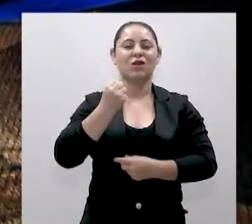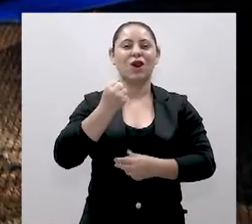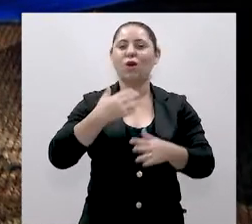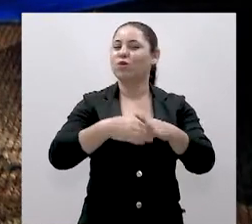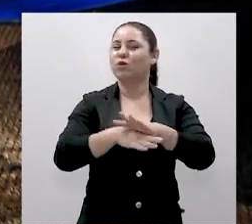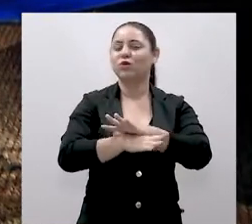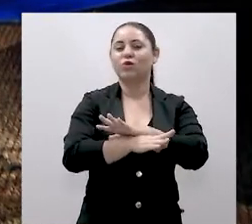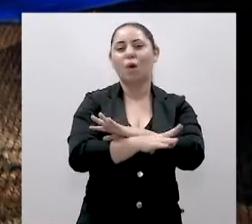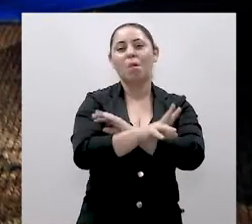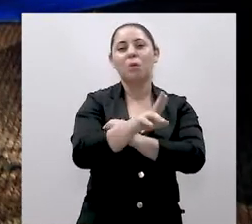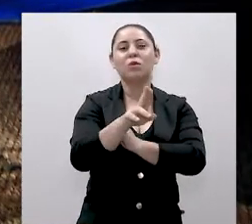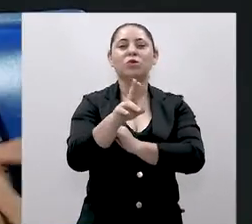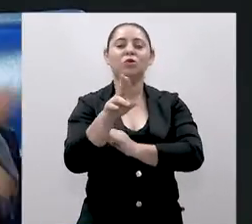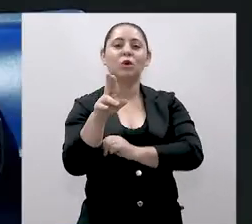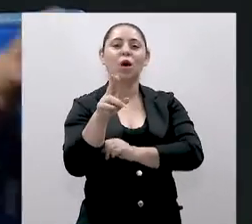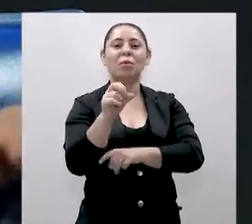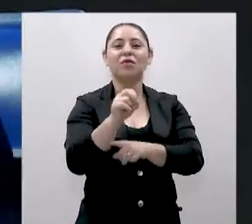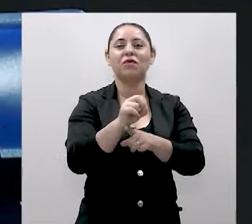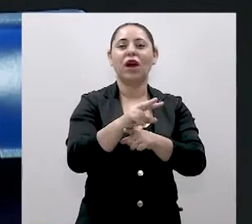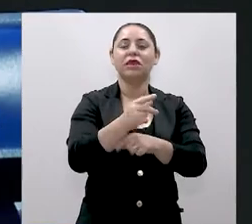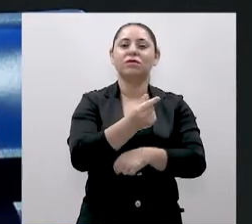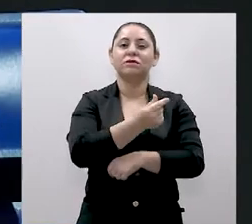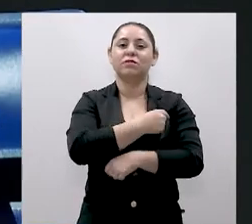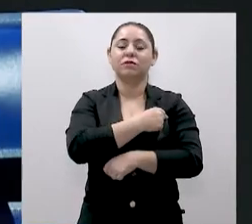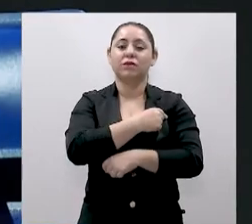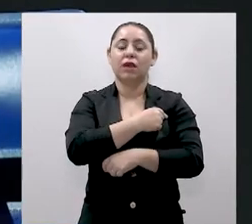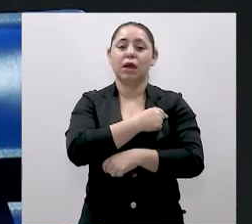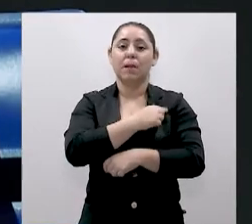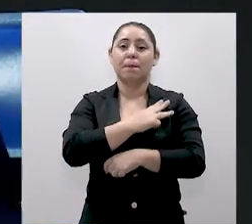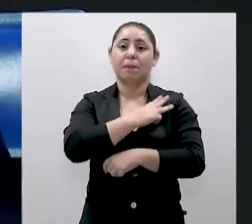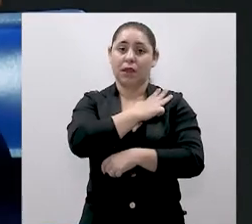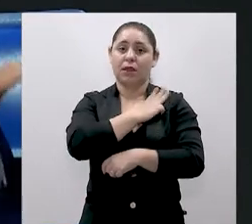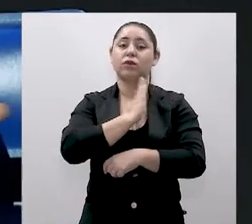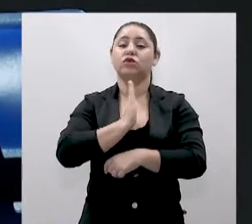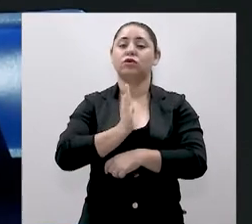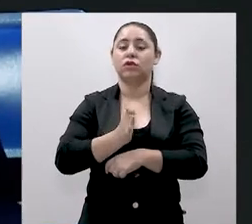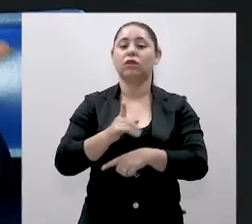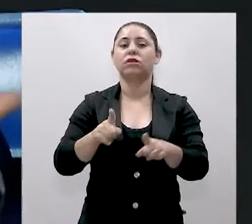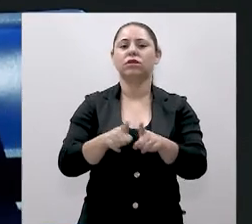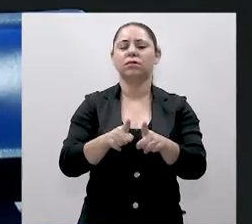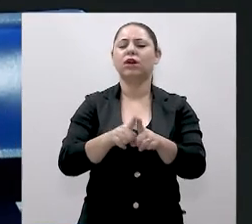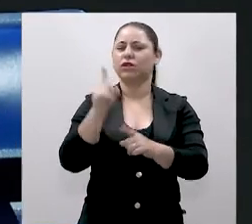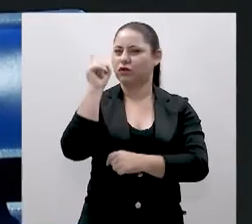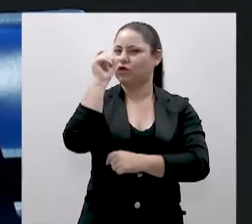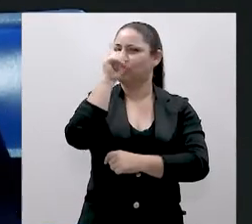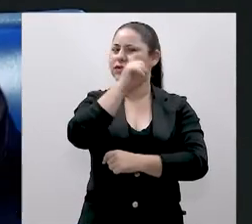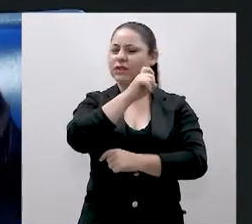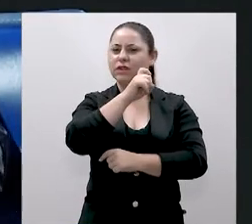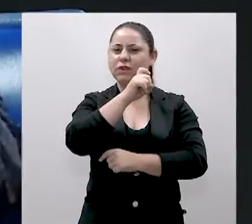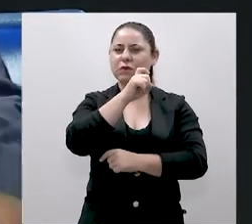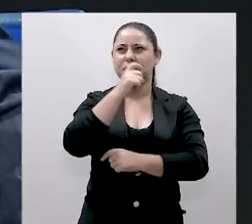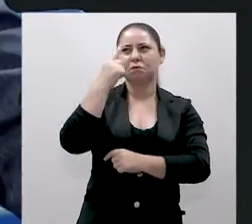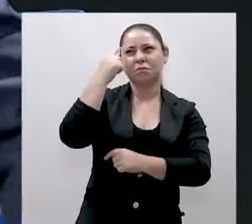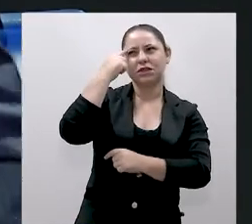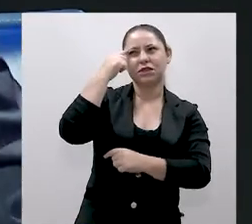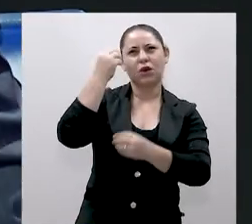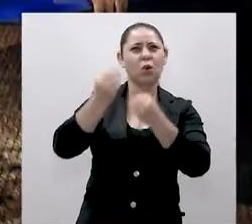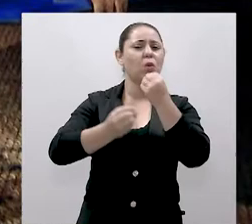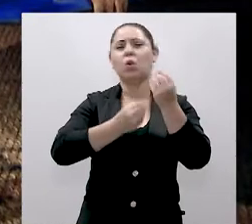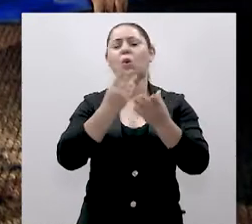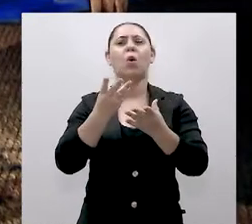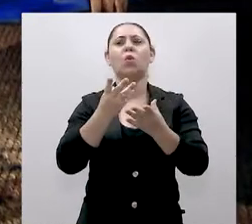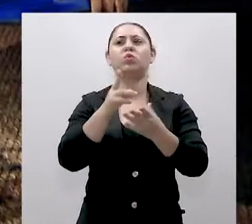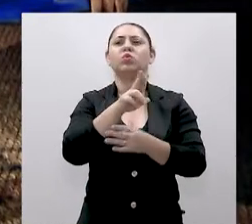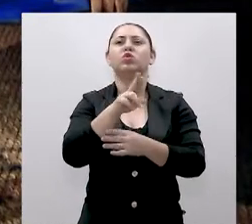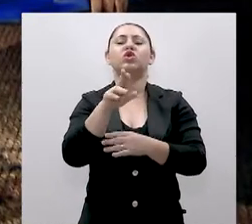pessoa pelo Caio vem aqui no caso dele foi ministro também é difícil ai imaginar que eu vou tratamento é que mais faz jus a